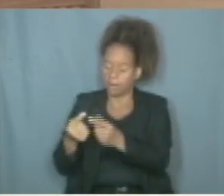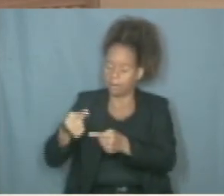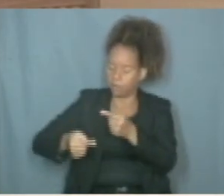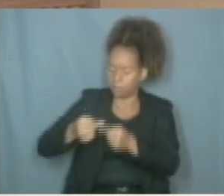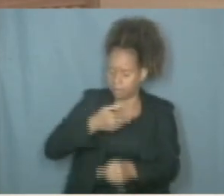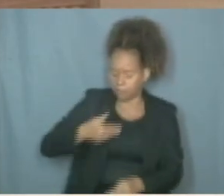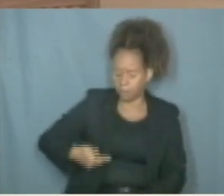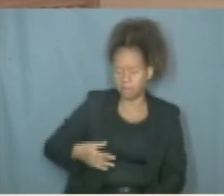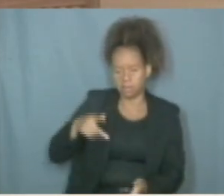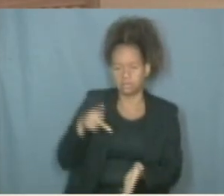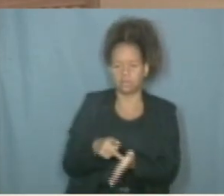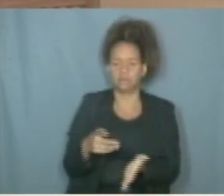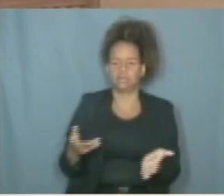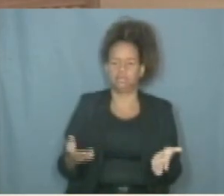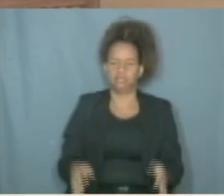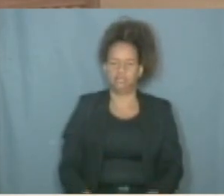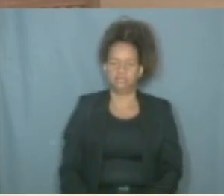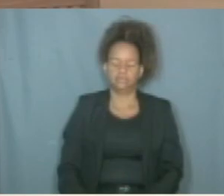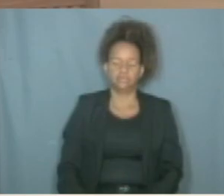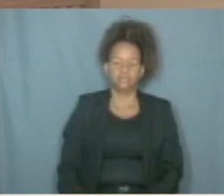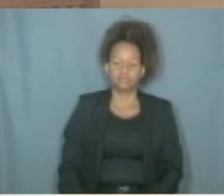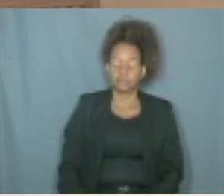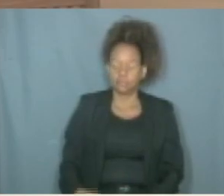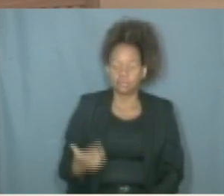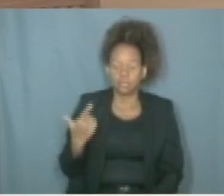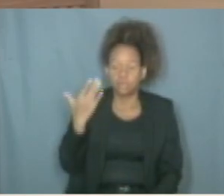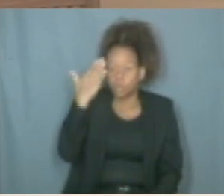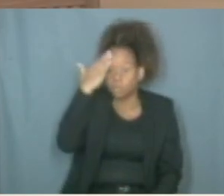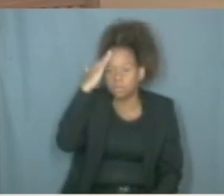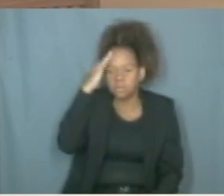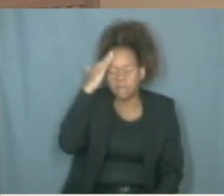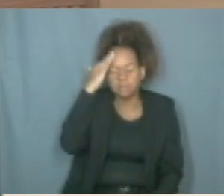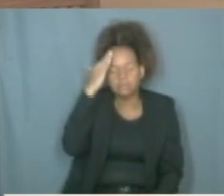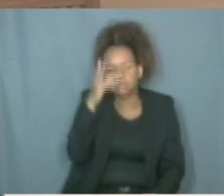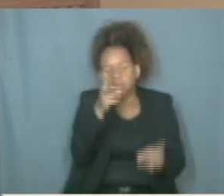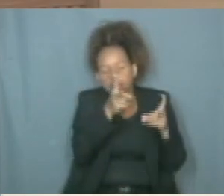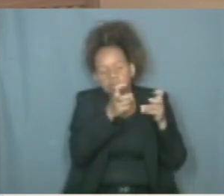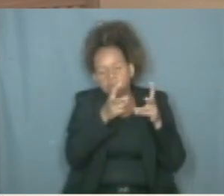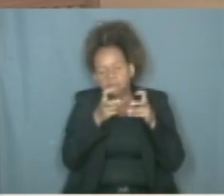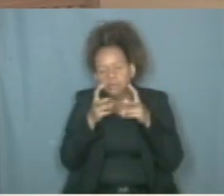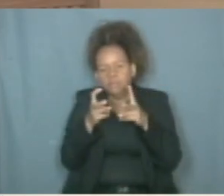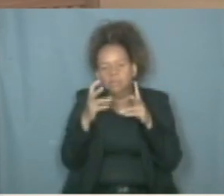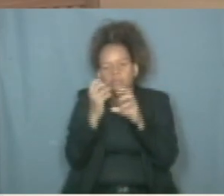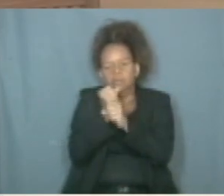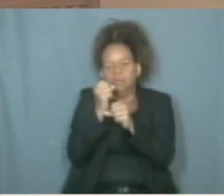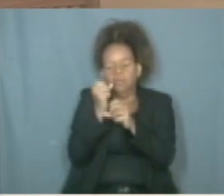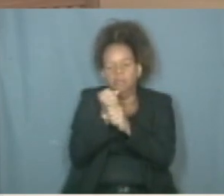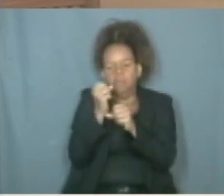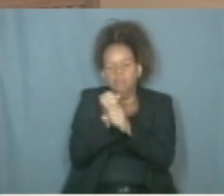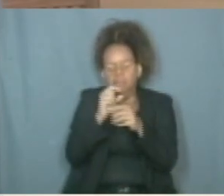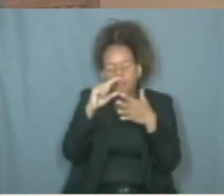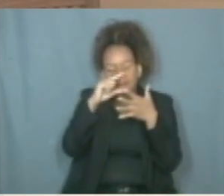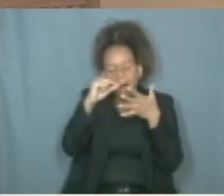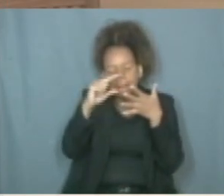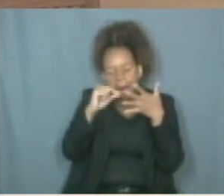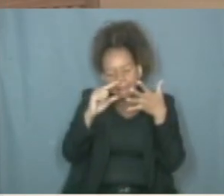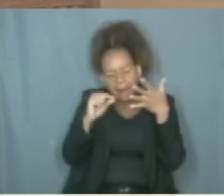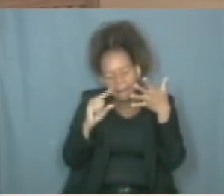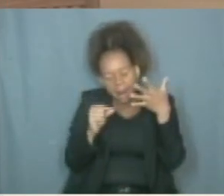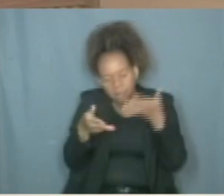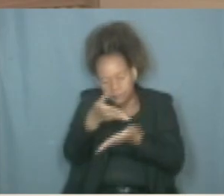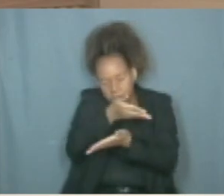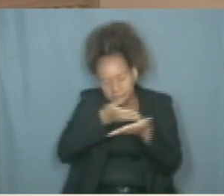públicas eficientes. Se eu não consigo identificar na sua totalidade os detalhes que